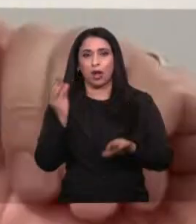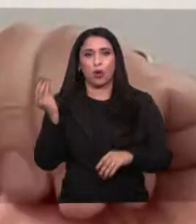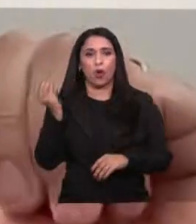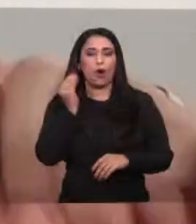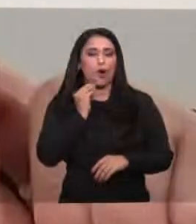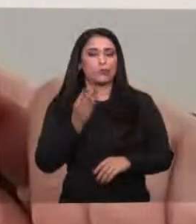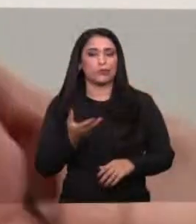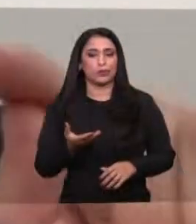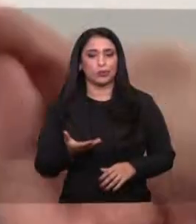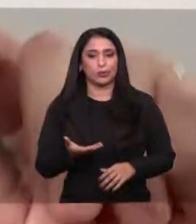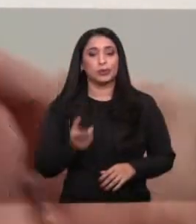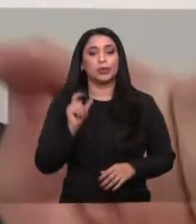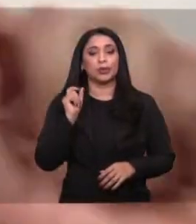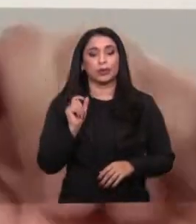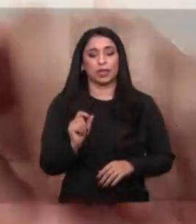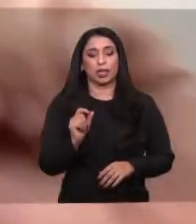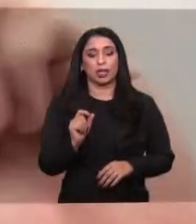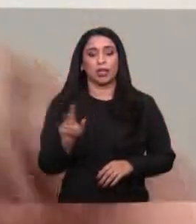se torna